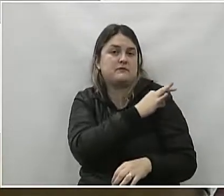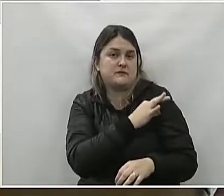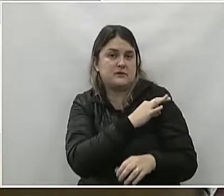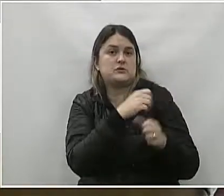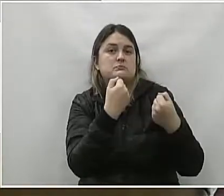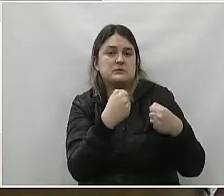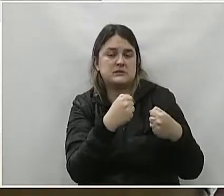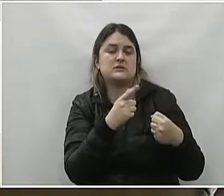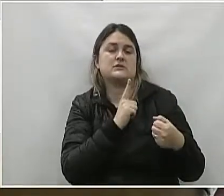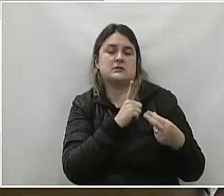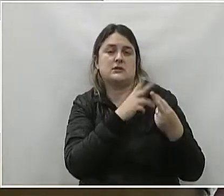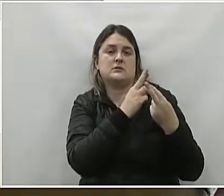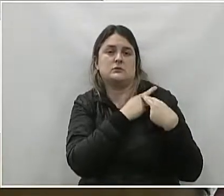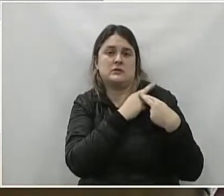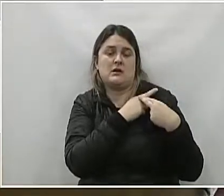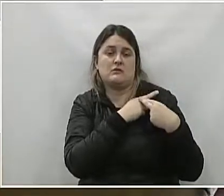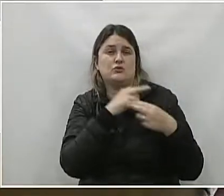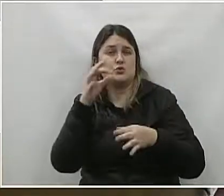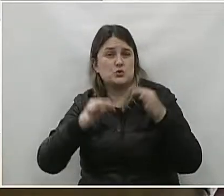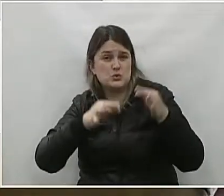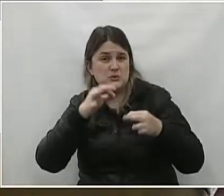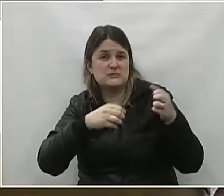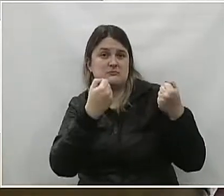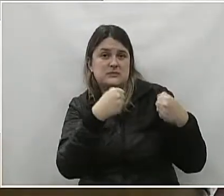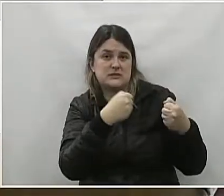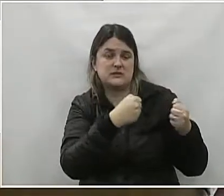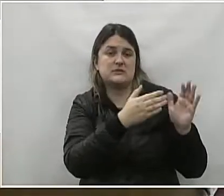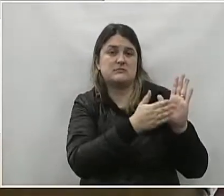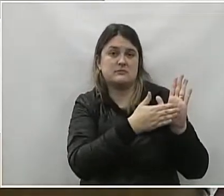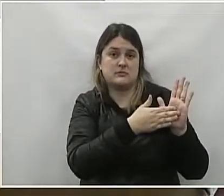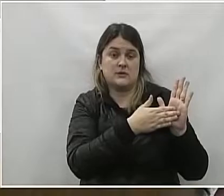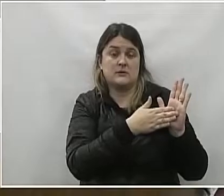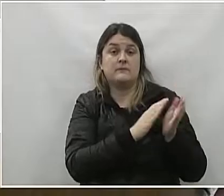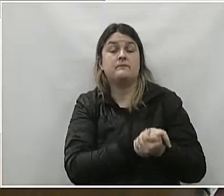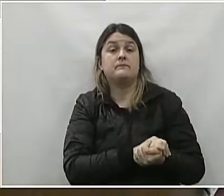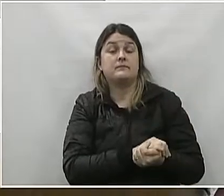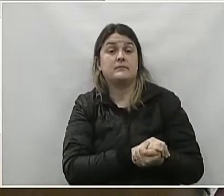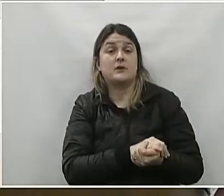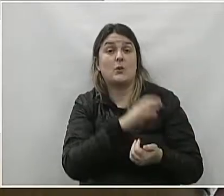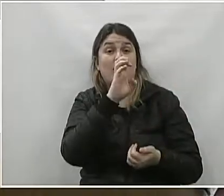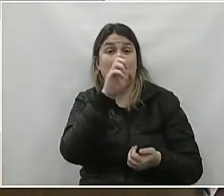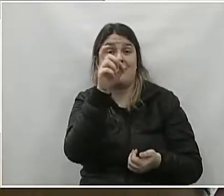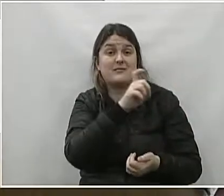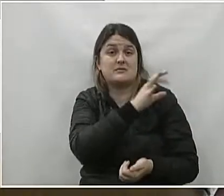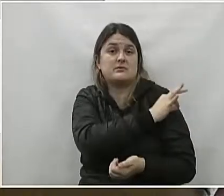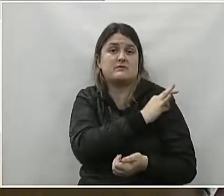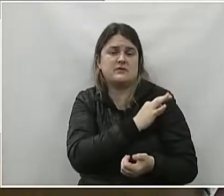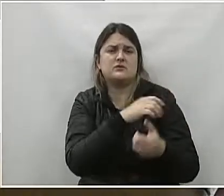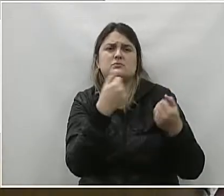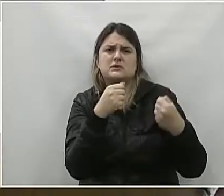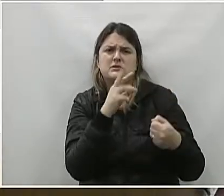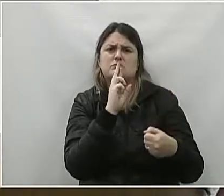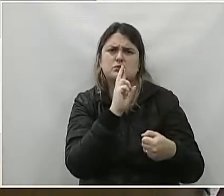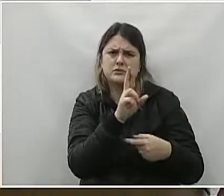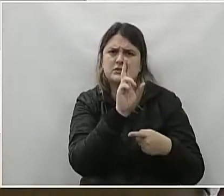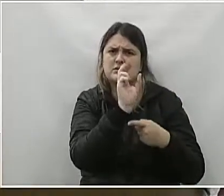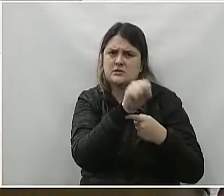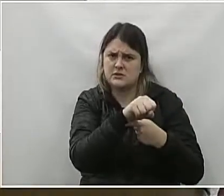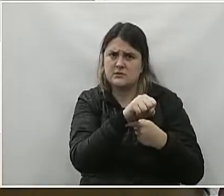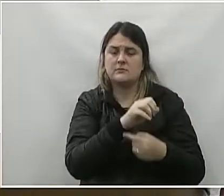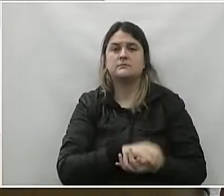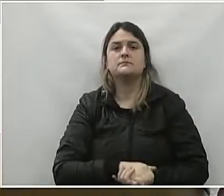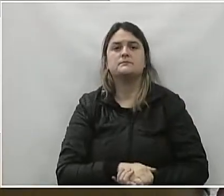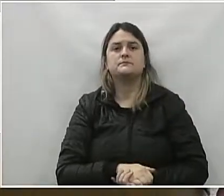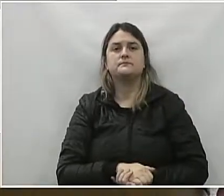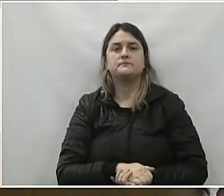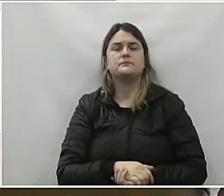ser responsabilizados na justiça. Então, eles têm que responder, sim, por esse problema. E o que está